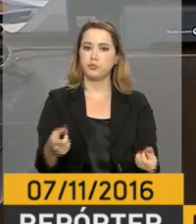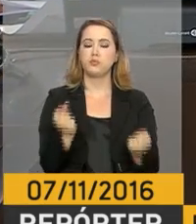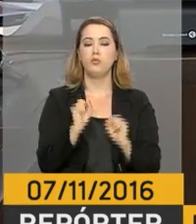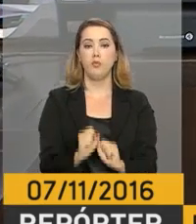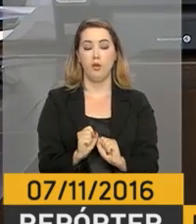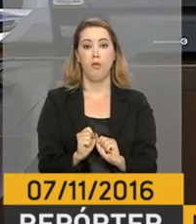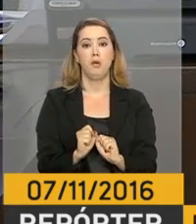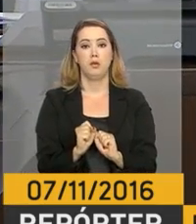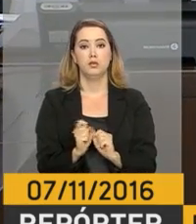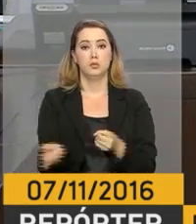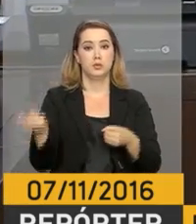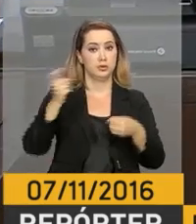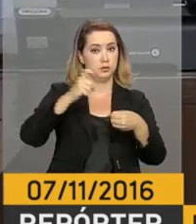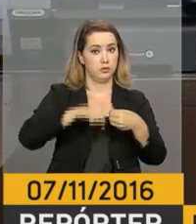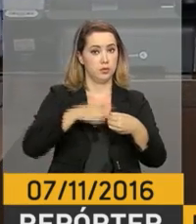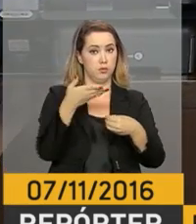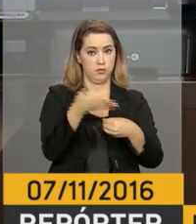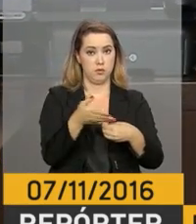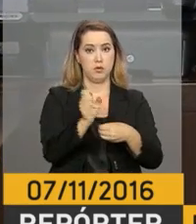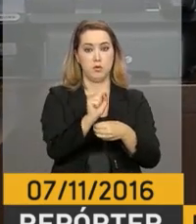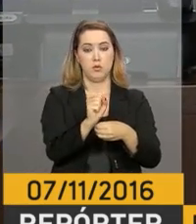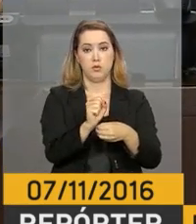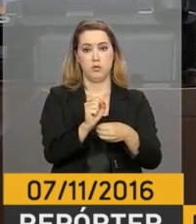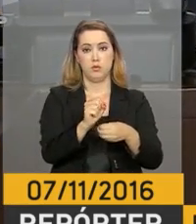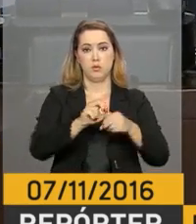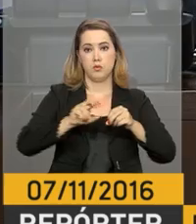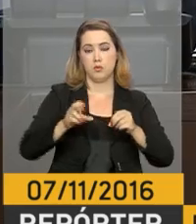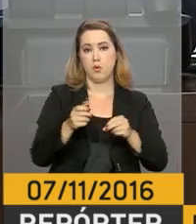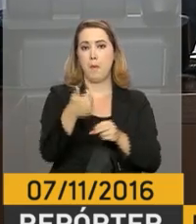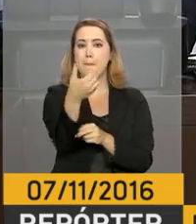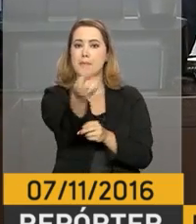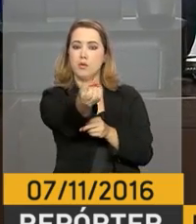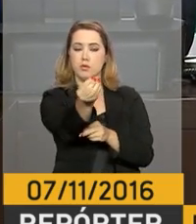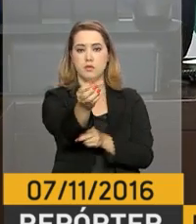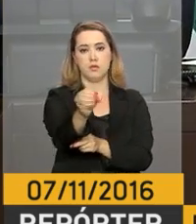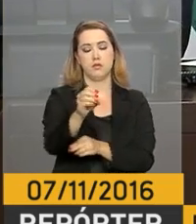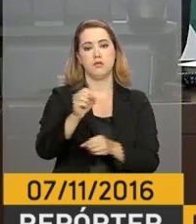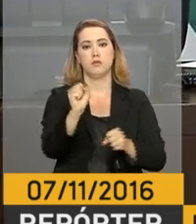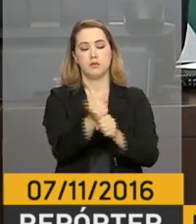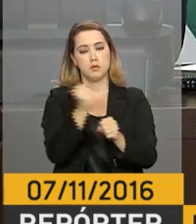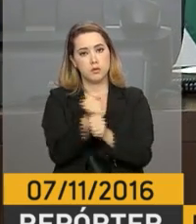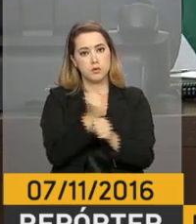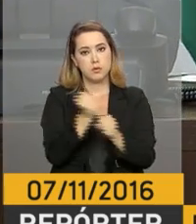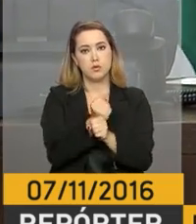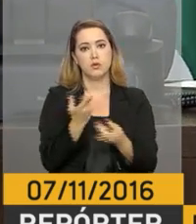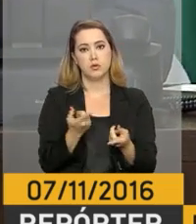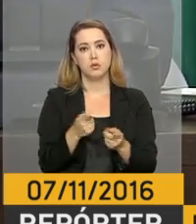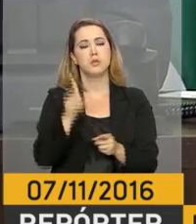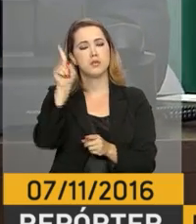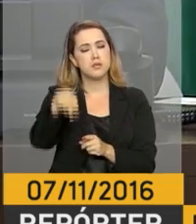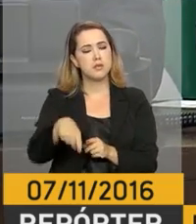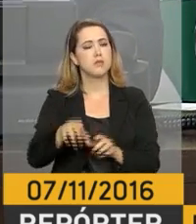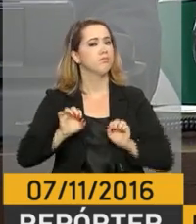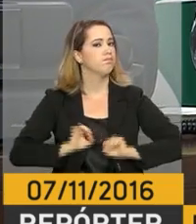retomada dessas 1.600 obras. Evidentemente que